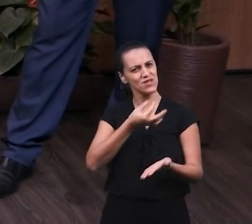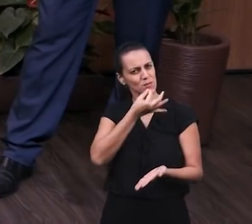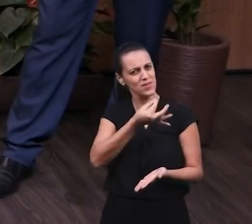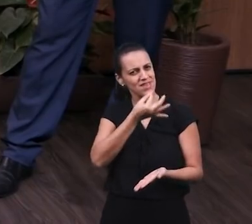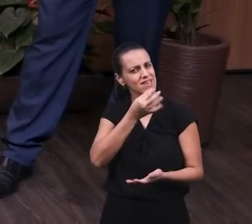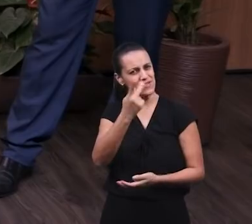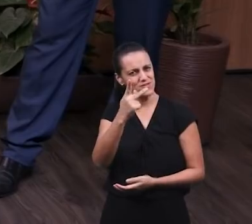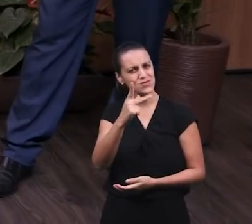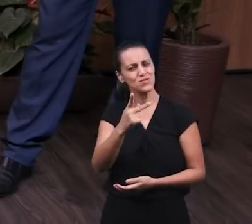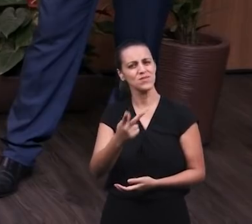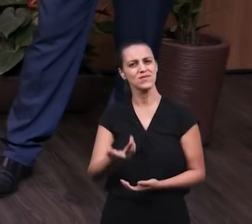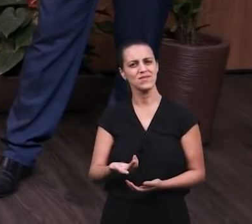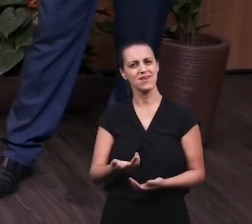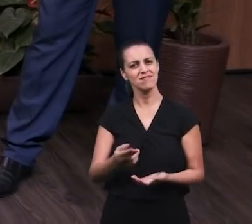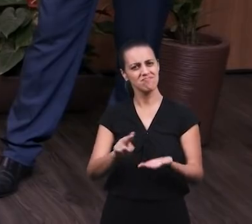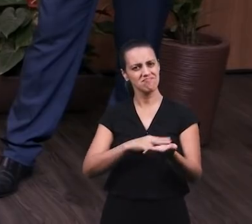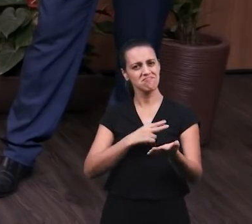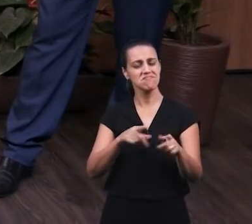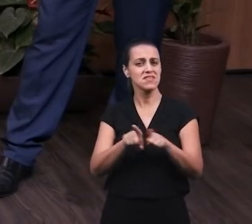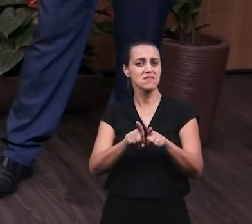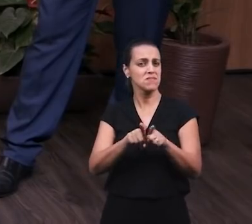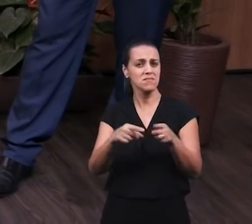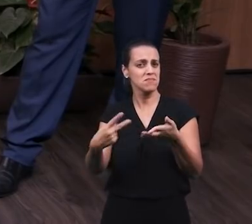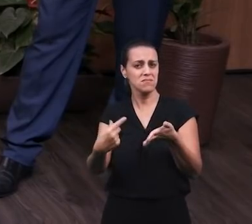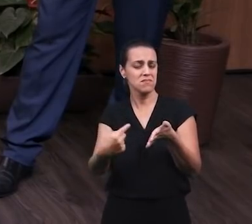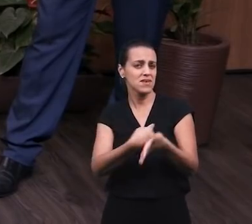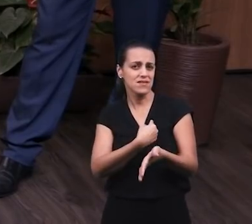sua sugestão, sua pergunta.